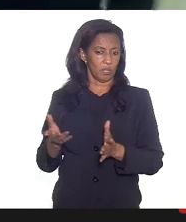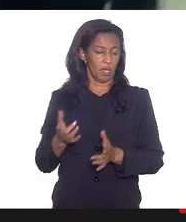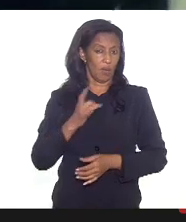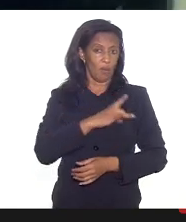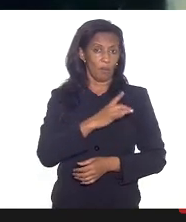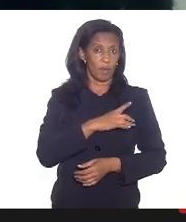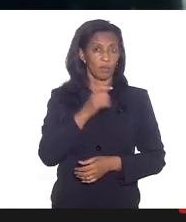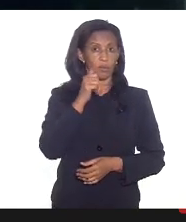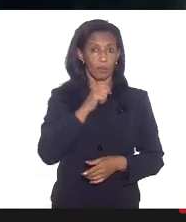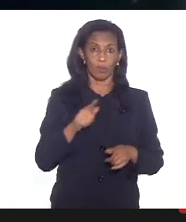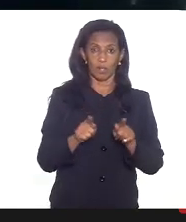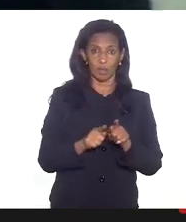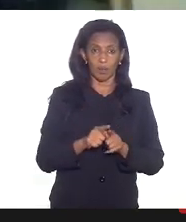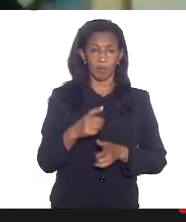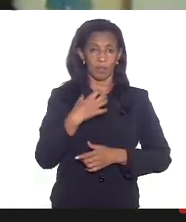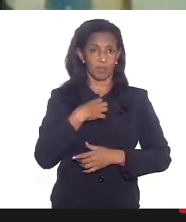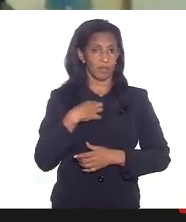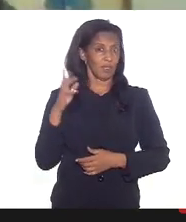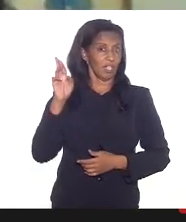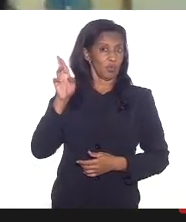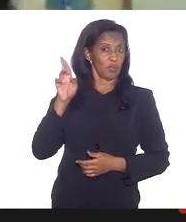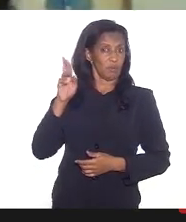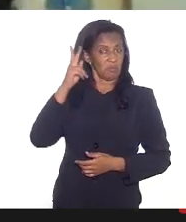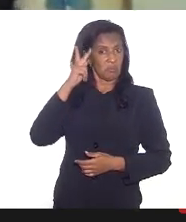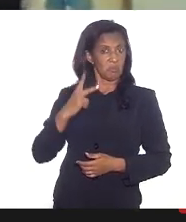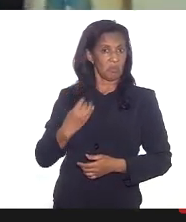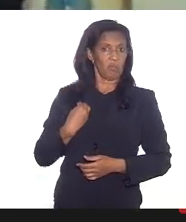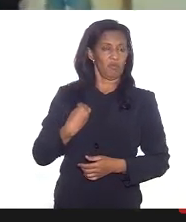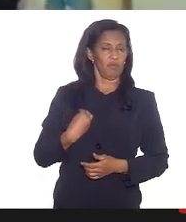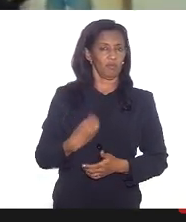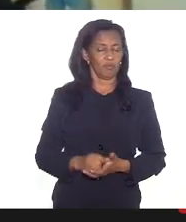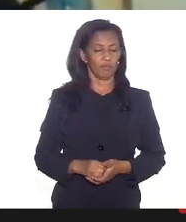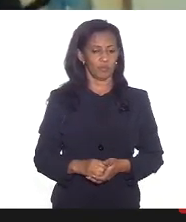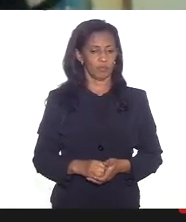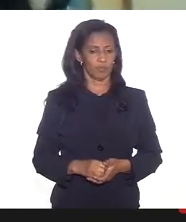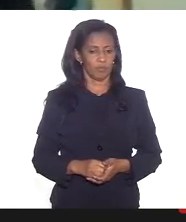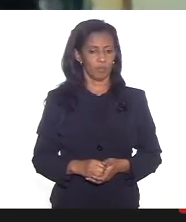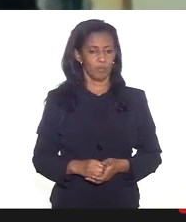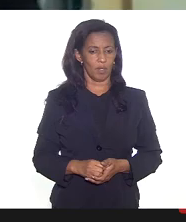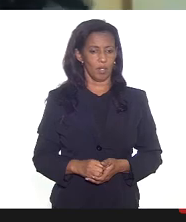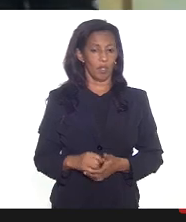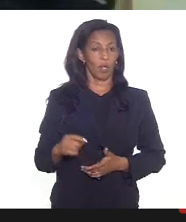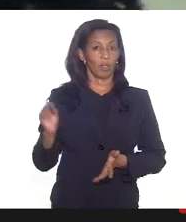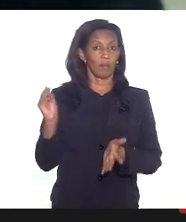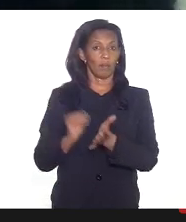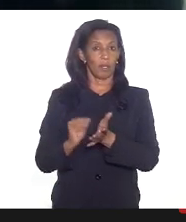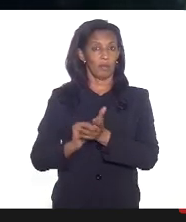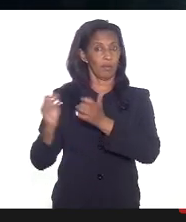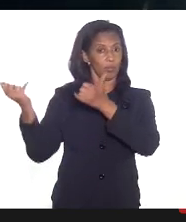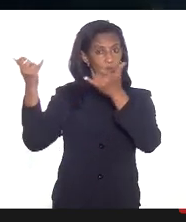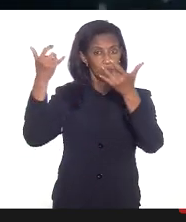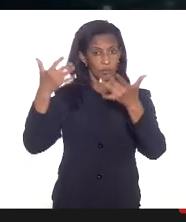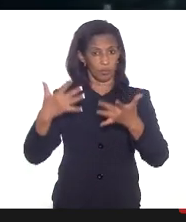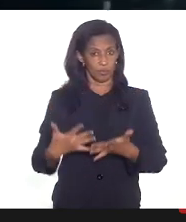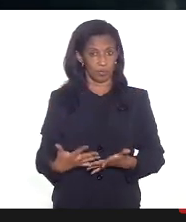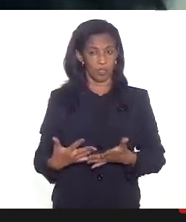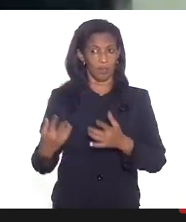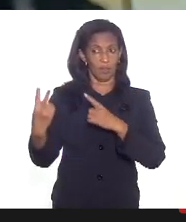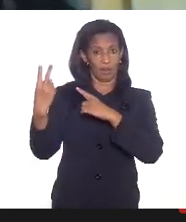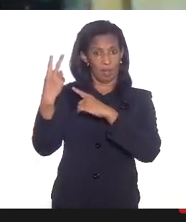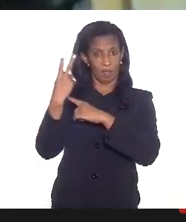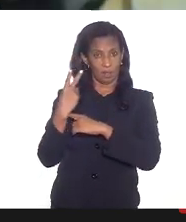o medo dessa mulher também se sentir responsabilizado em detrimento não esclarecimento que venha dar atenção